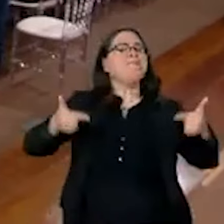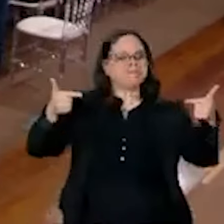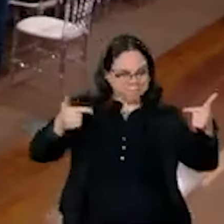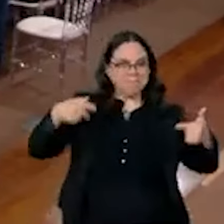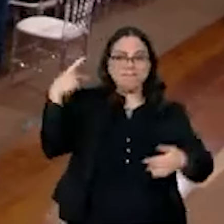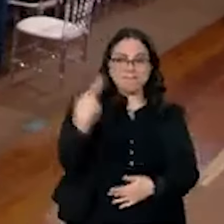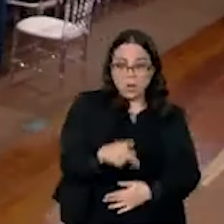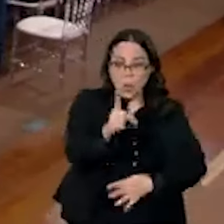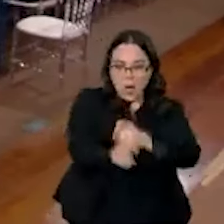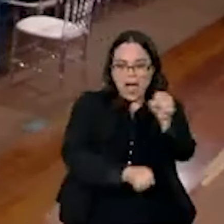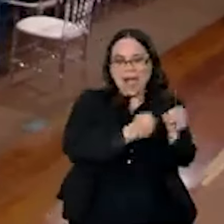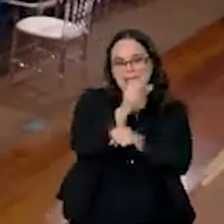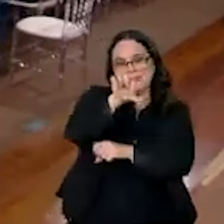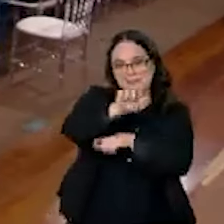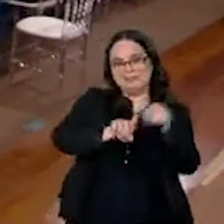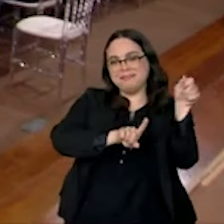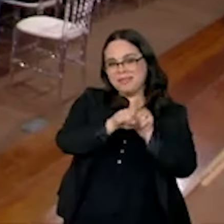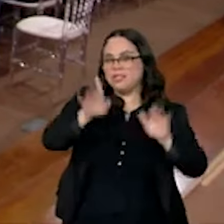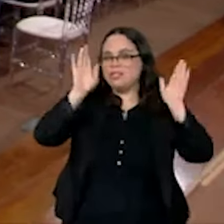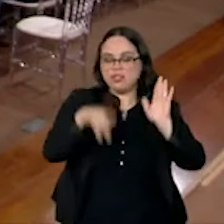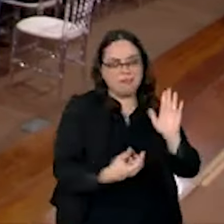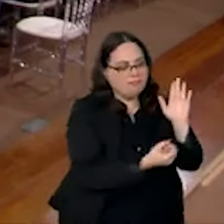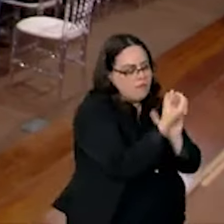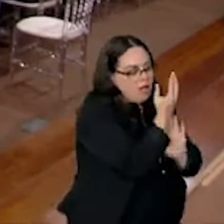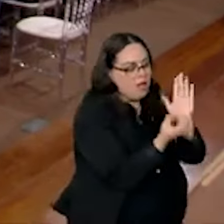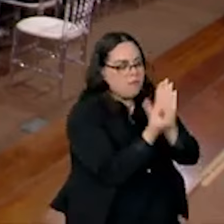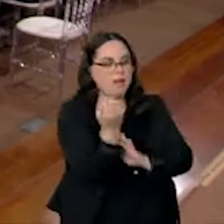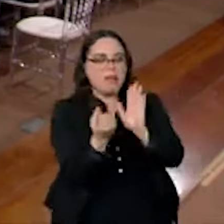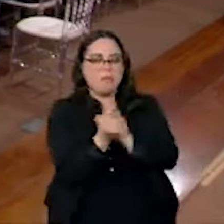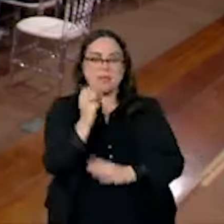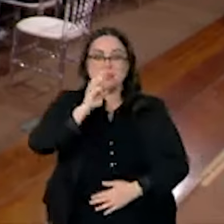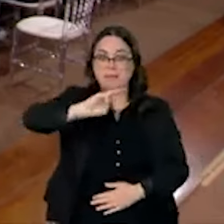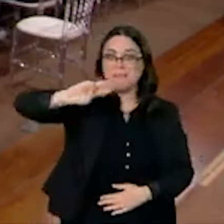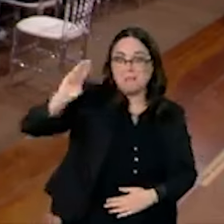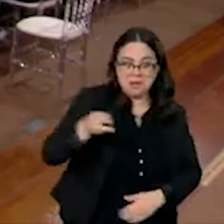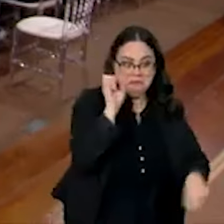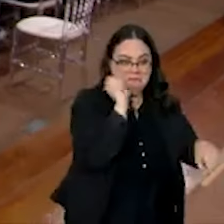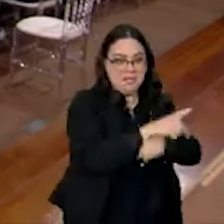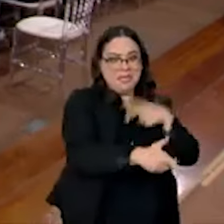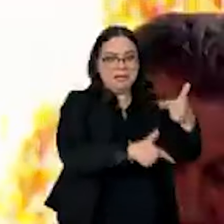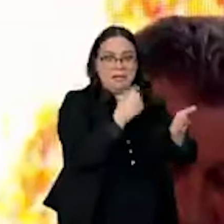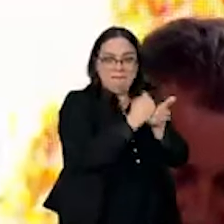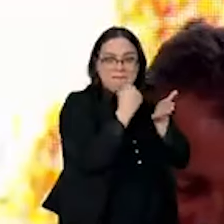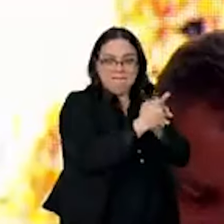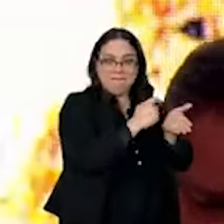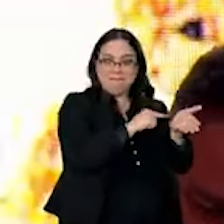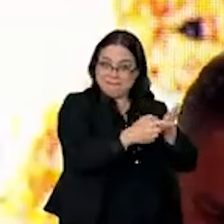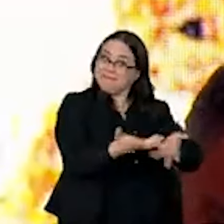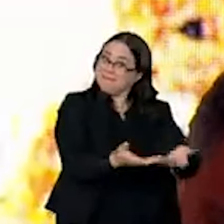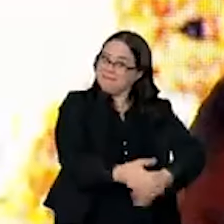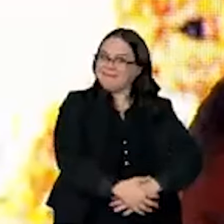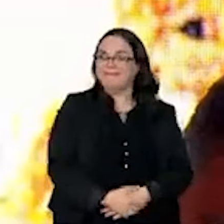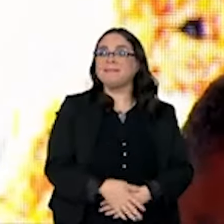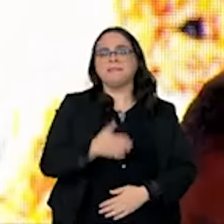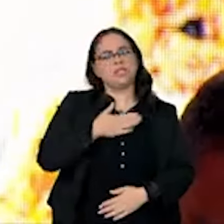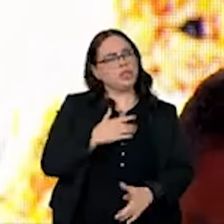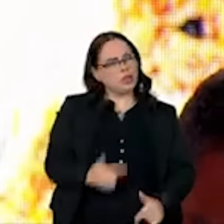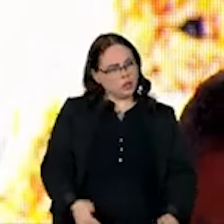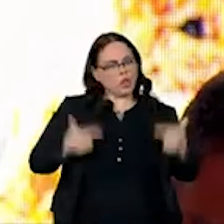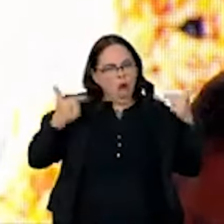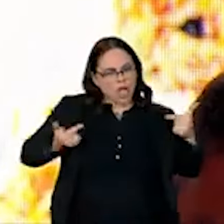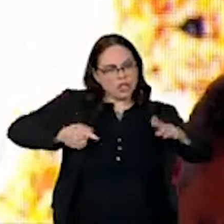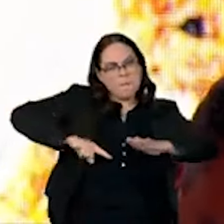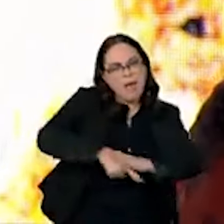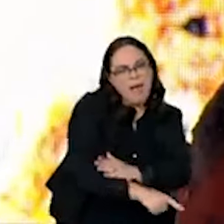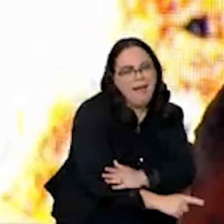nesse 1 ano e 9 meses já criamos 3 milhões de empregos com carteira assinada. Eu tenho tanta